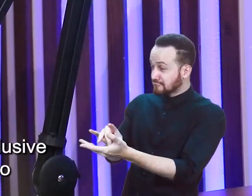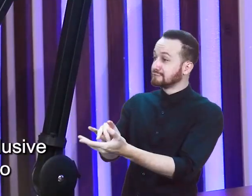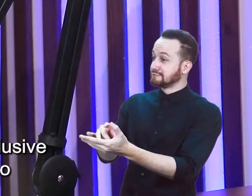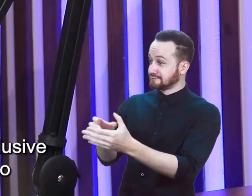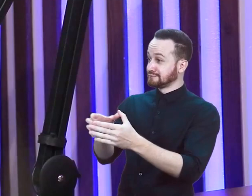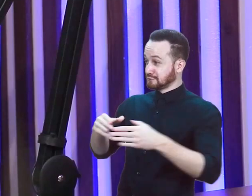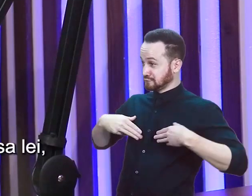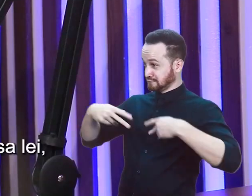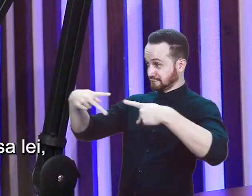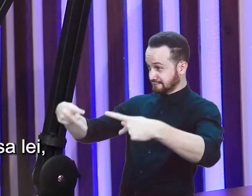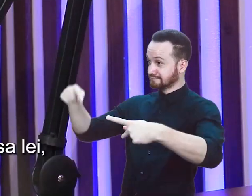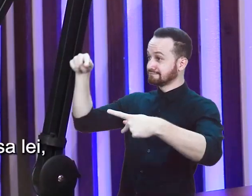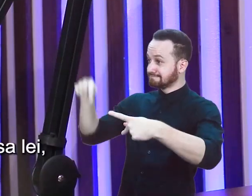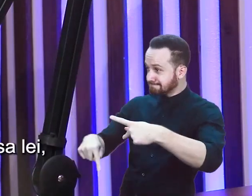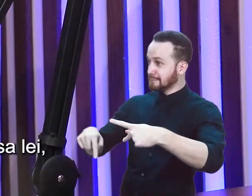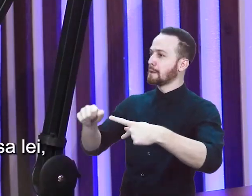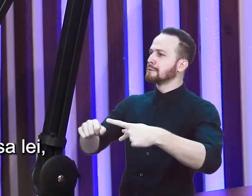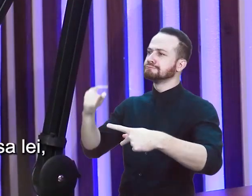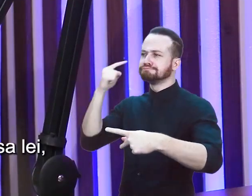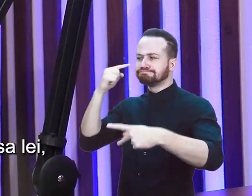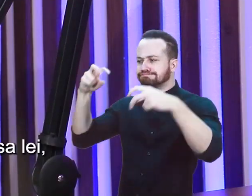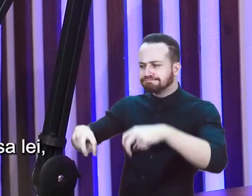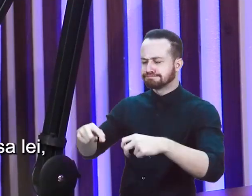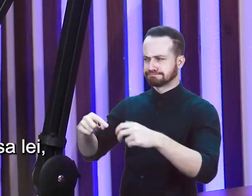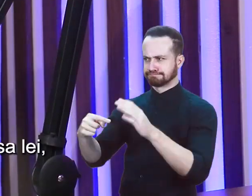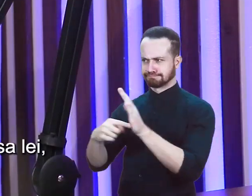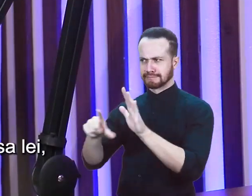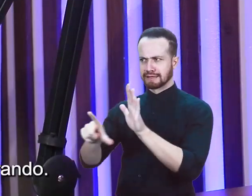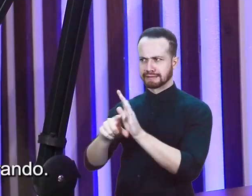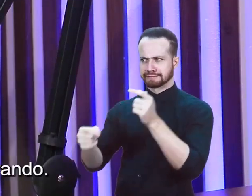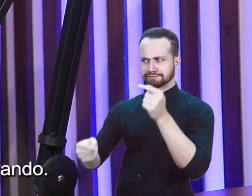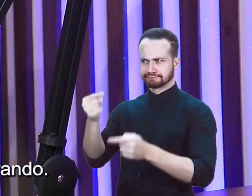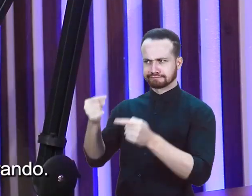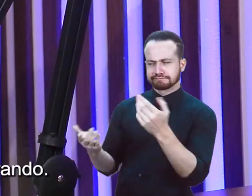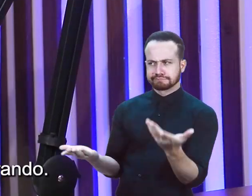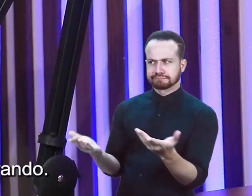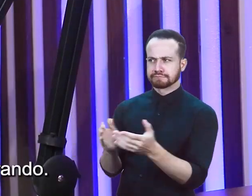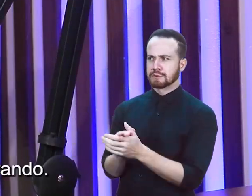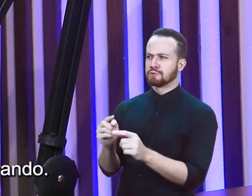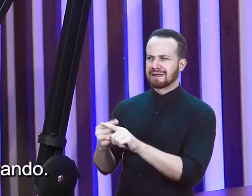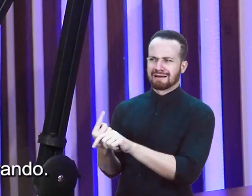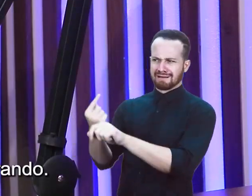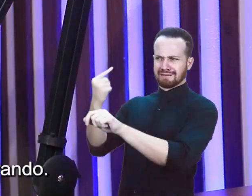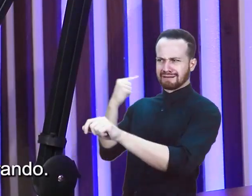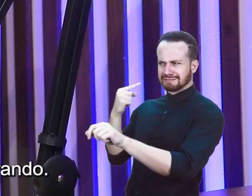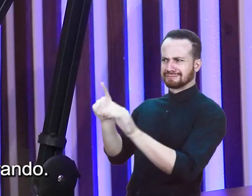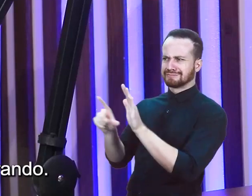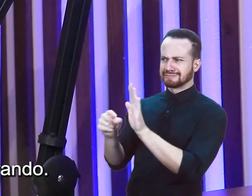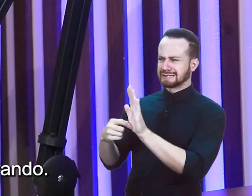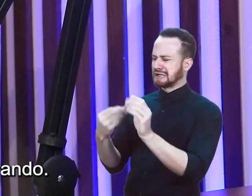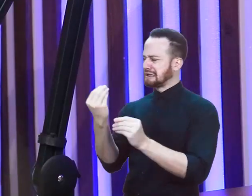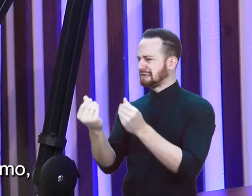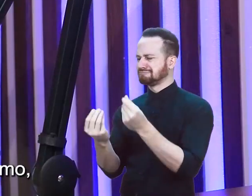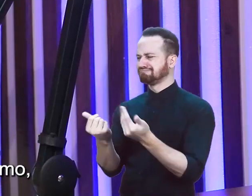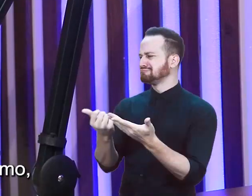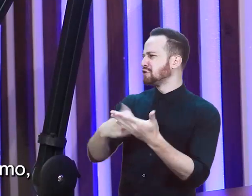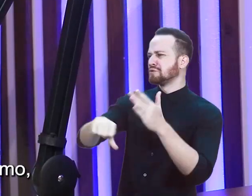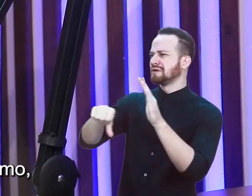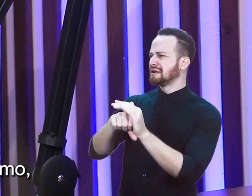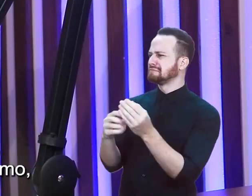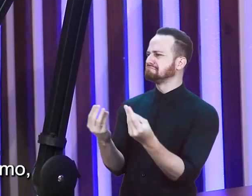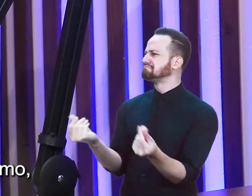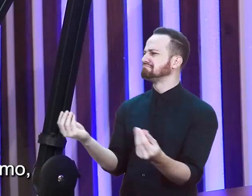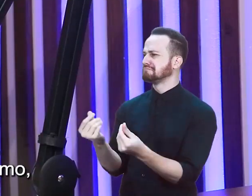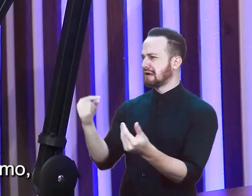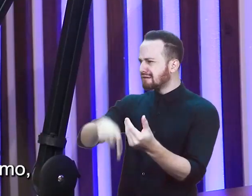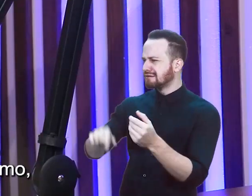Ministério Público para que a gente repensasse essa lei, porque naquele momento ela não era, era um crime brando, né? Tanto é que aqui